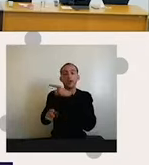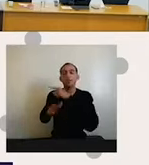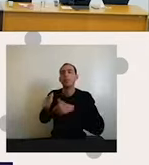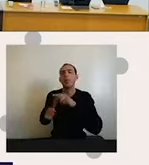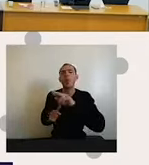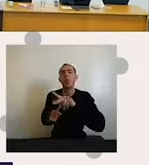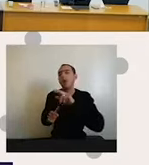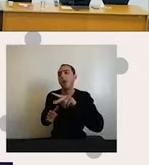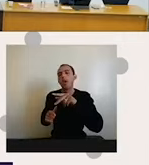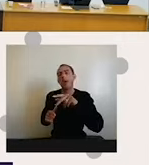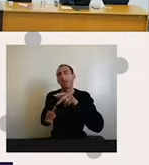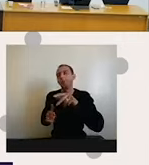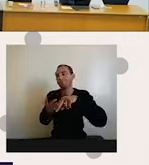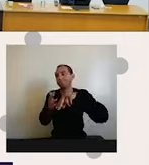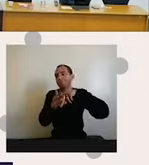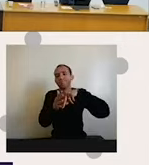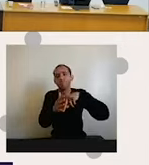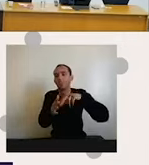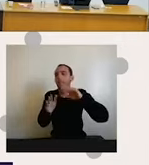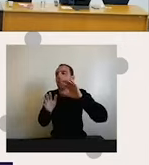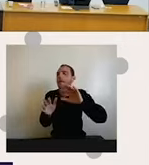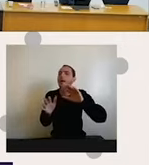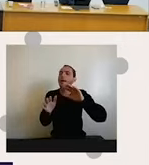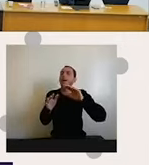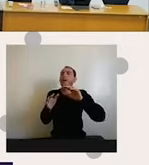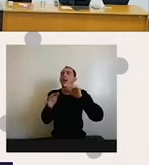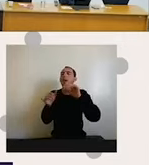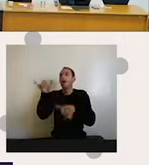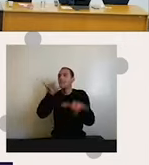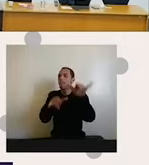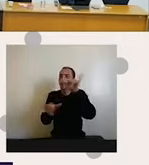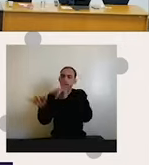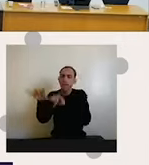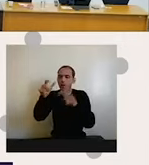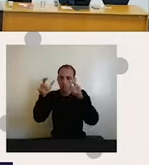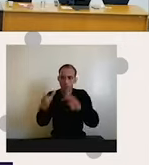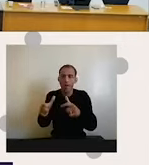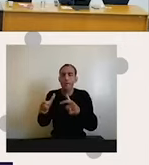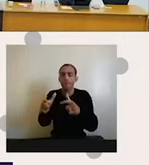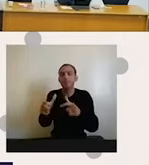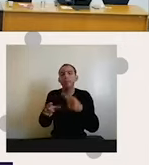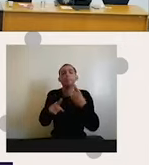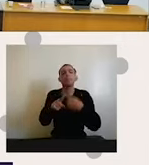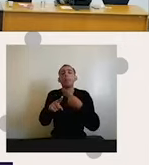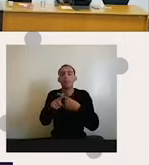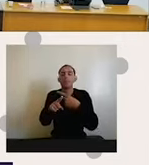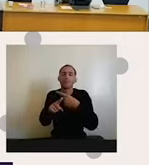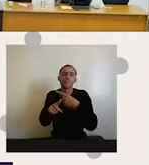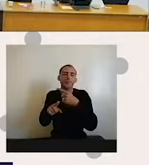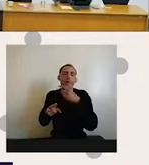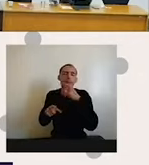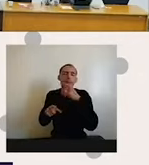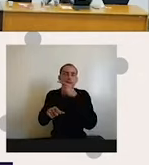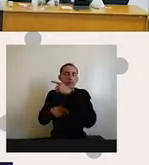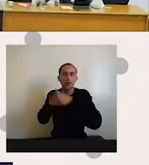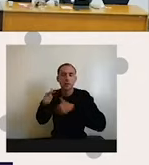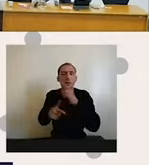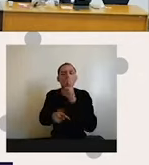doente é o trabalho, e é ele quem deve ser curado para que as doenças dos trabalhadores sejam evitadas. Obrigado.